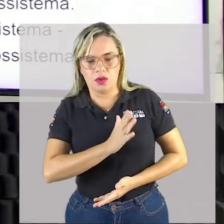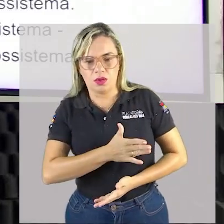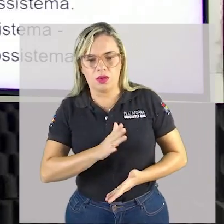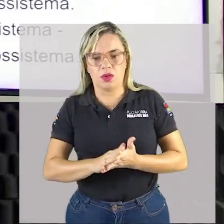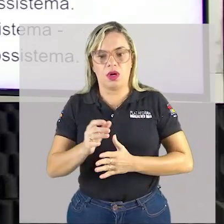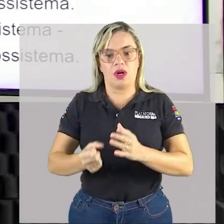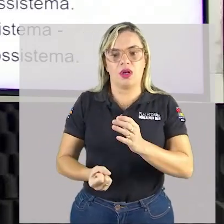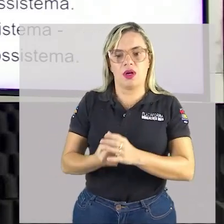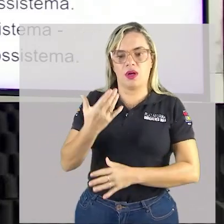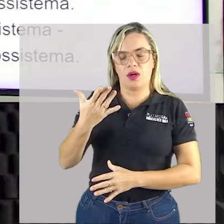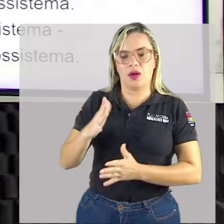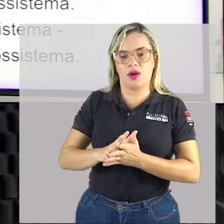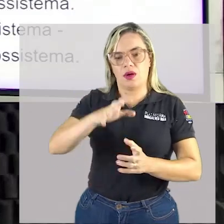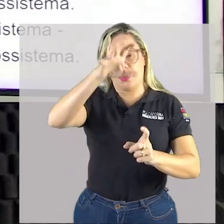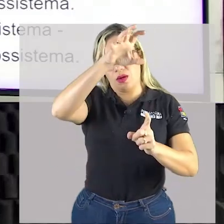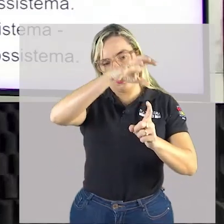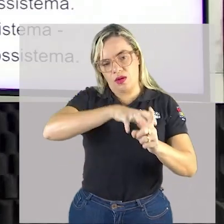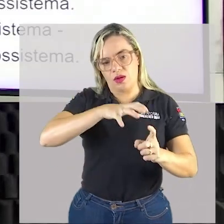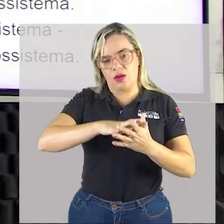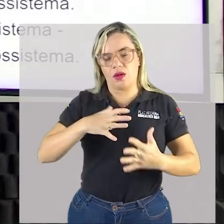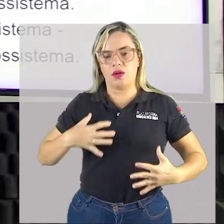formo o organismo, né? Então,